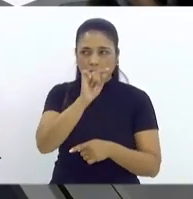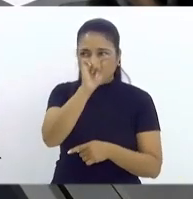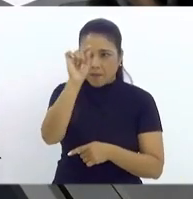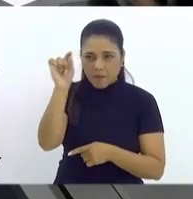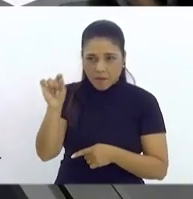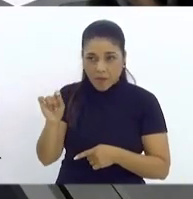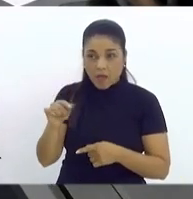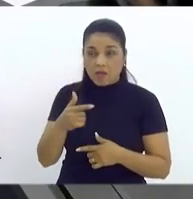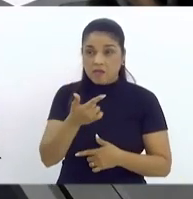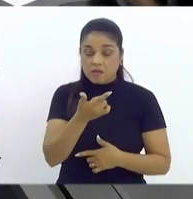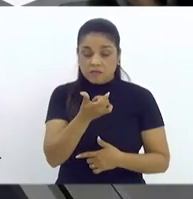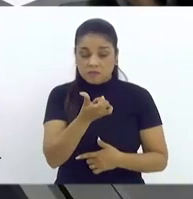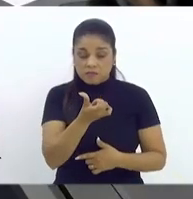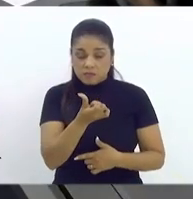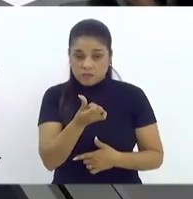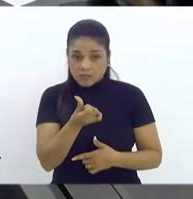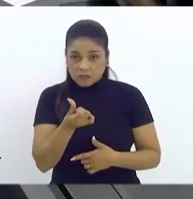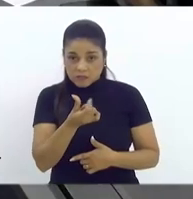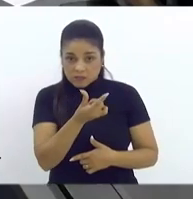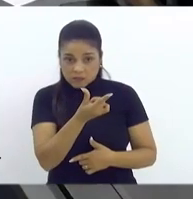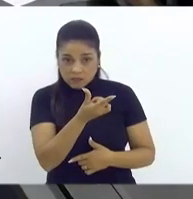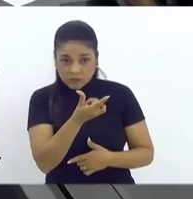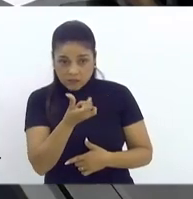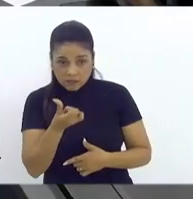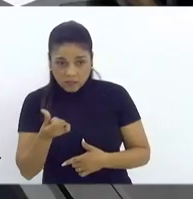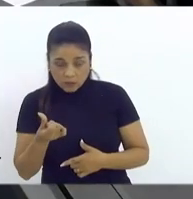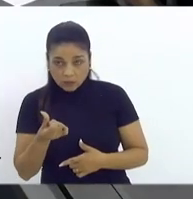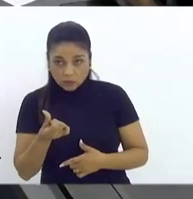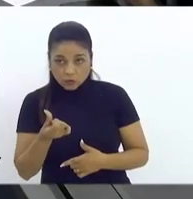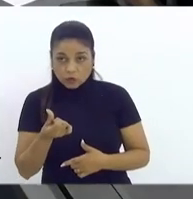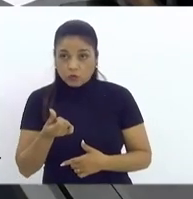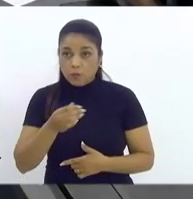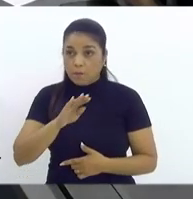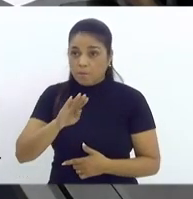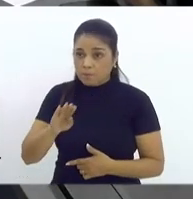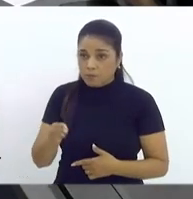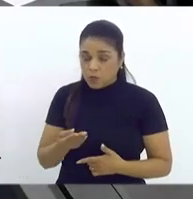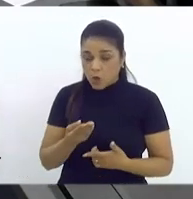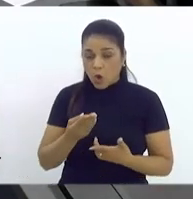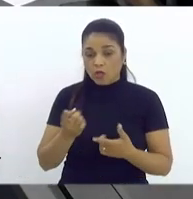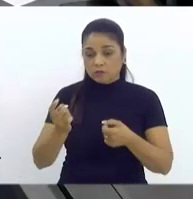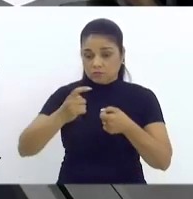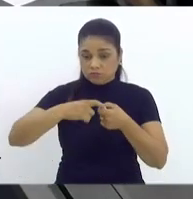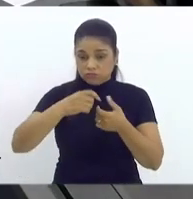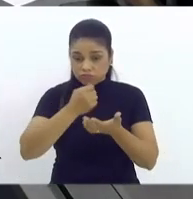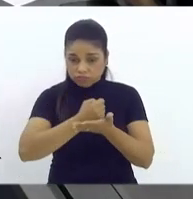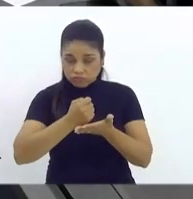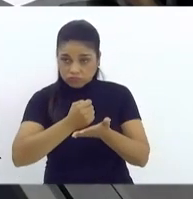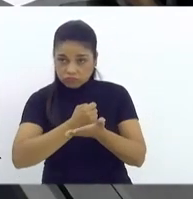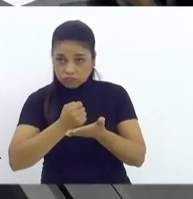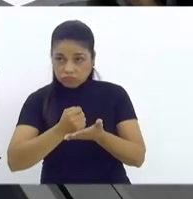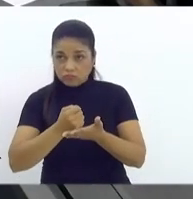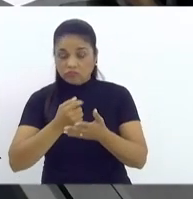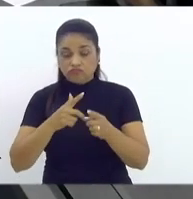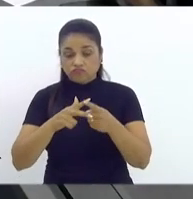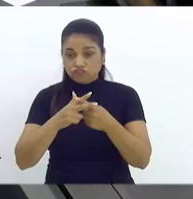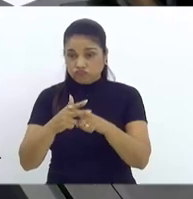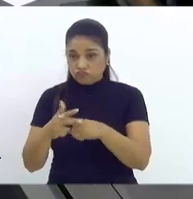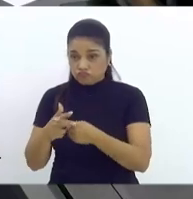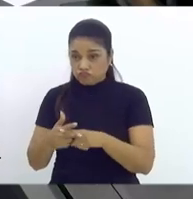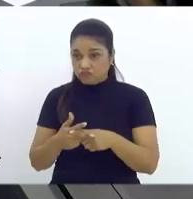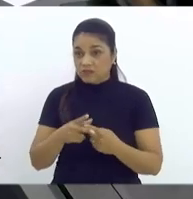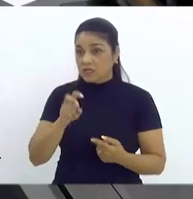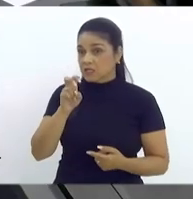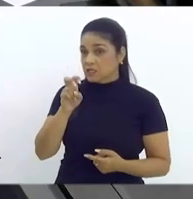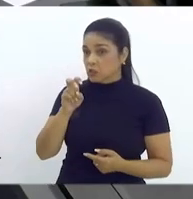esses 600 milhões por ocasião da concessão, em valores corrigidos, aproximadamente